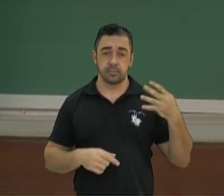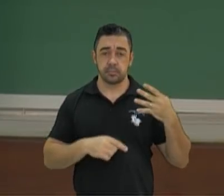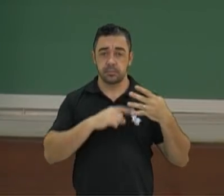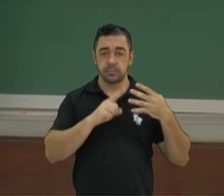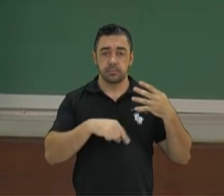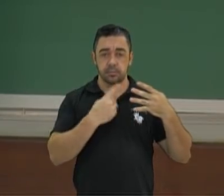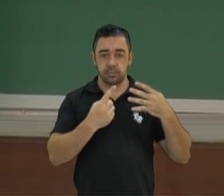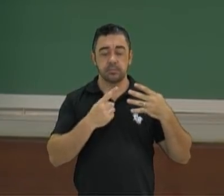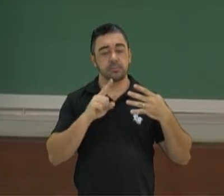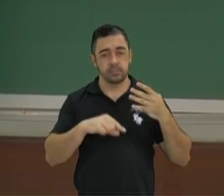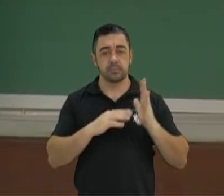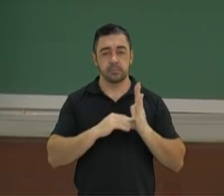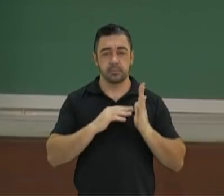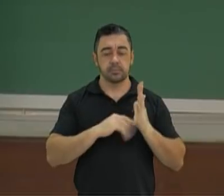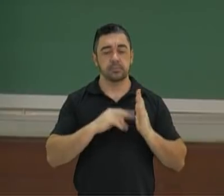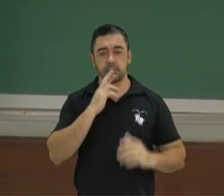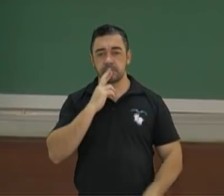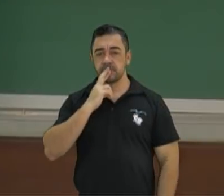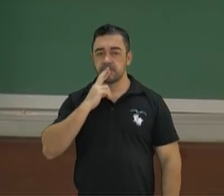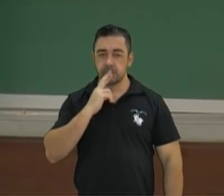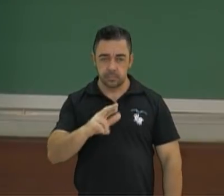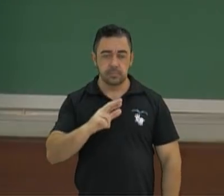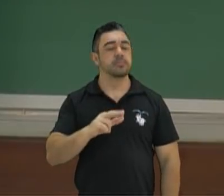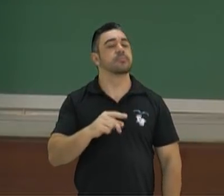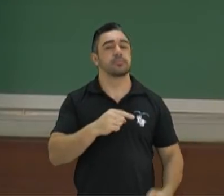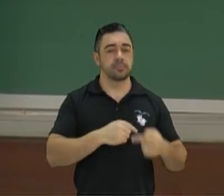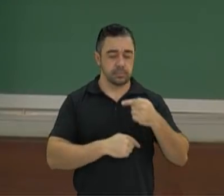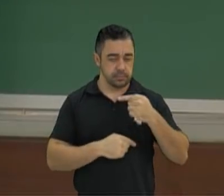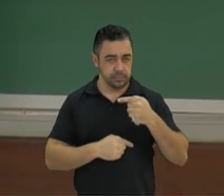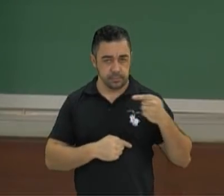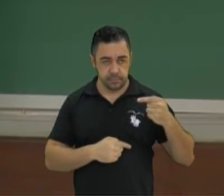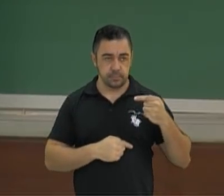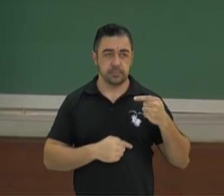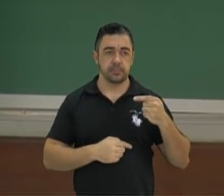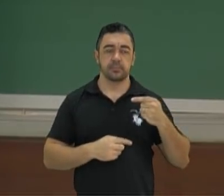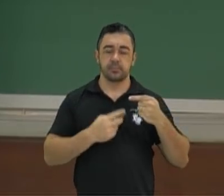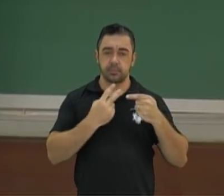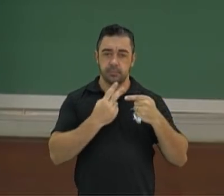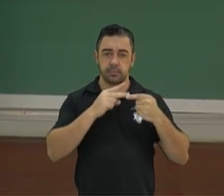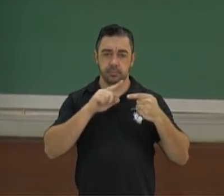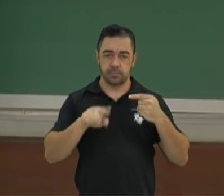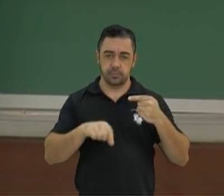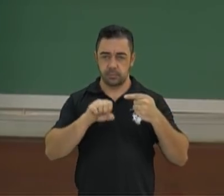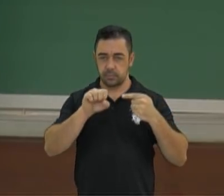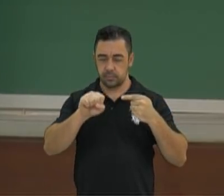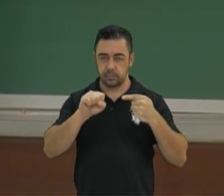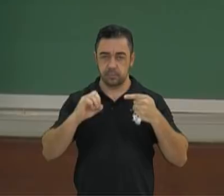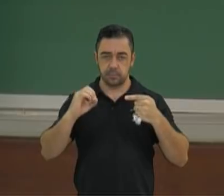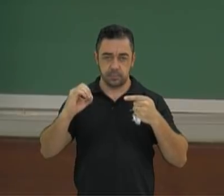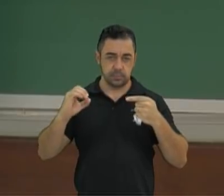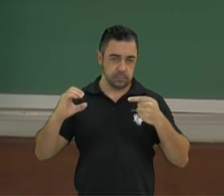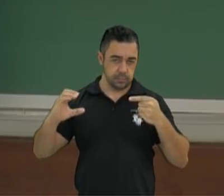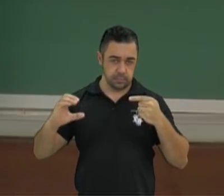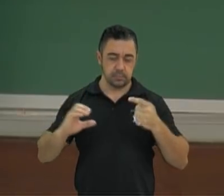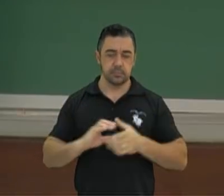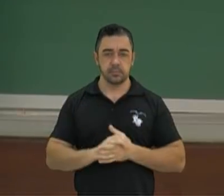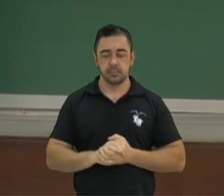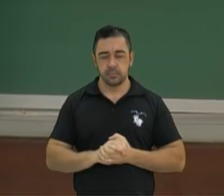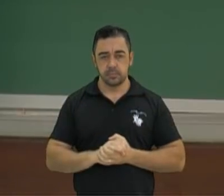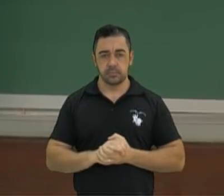é negativo, o resultado também vai ficar negativo, ok? Então, eu vou fazer